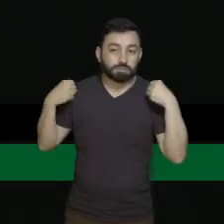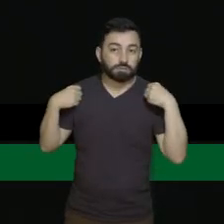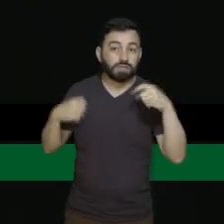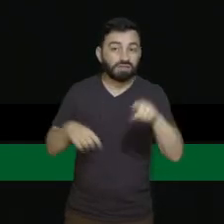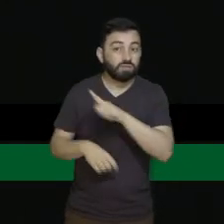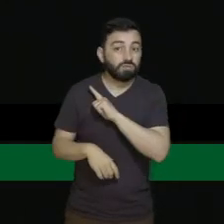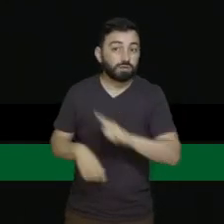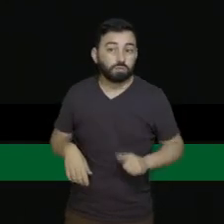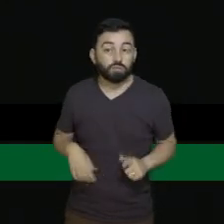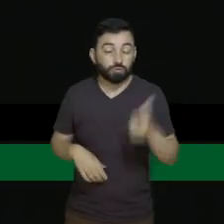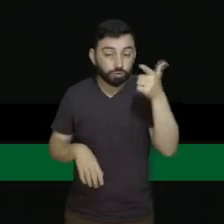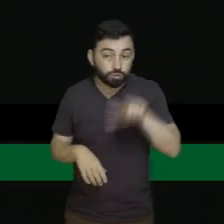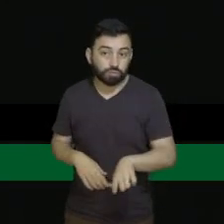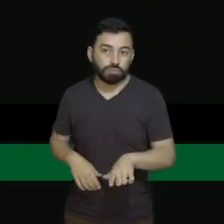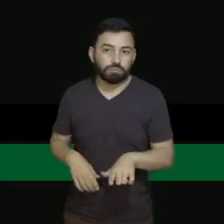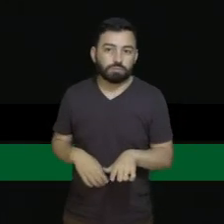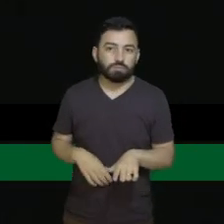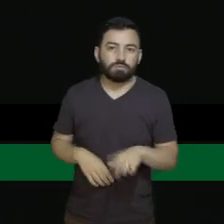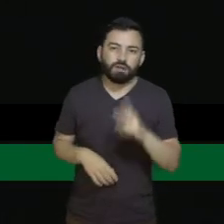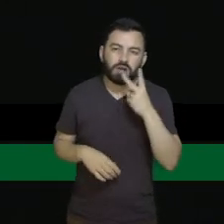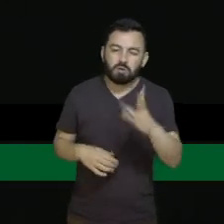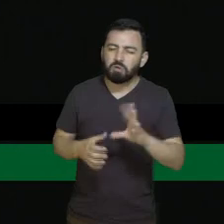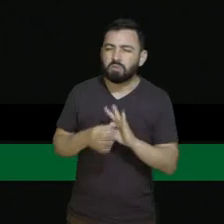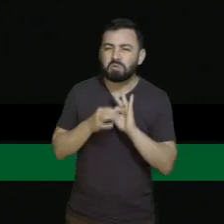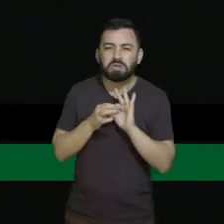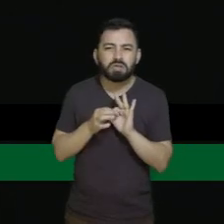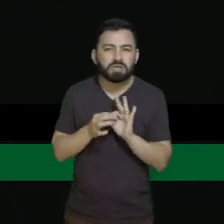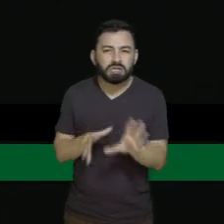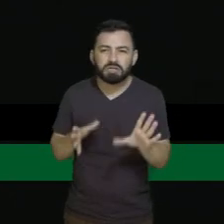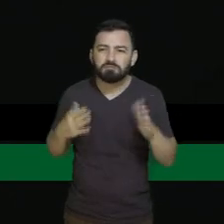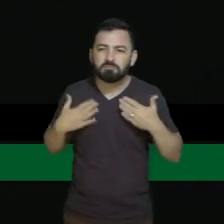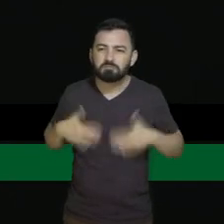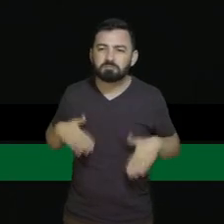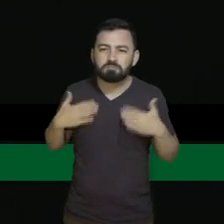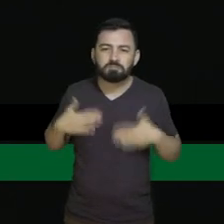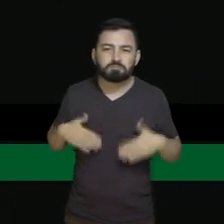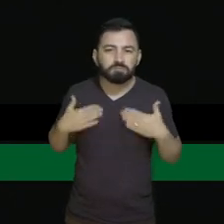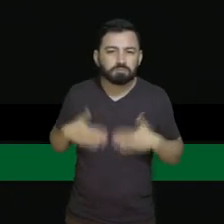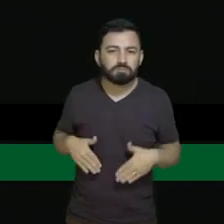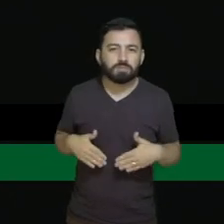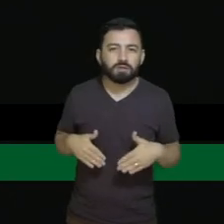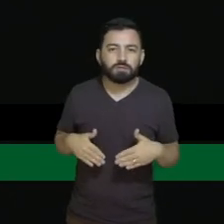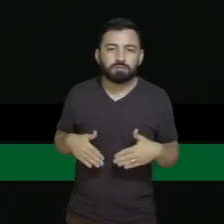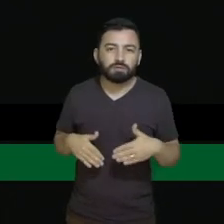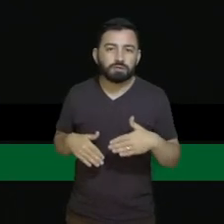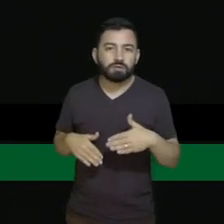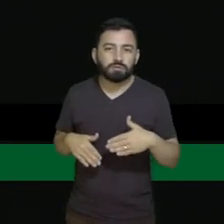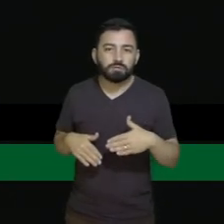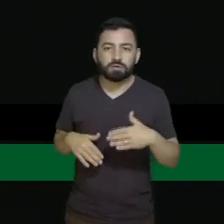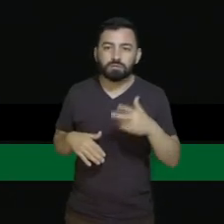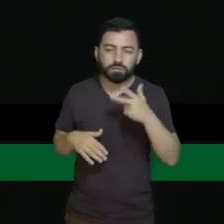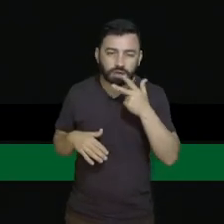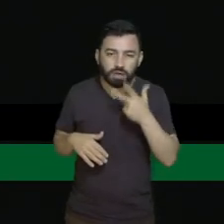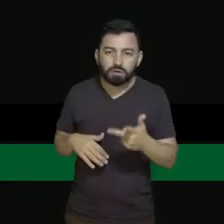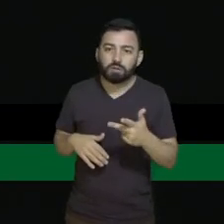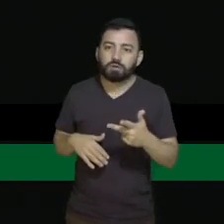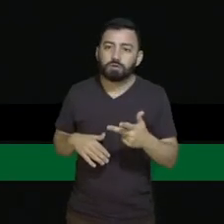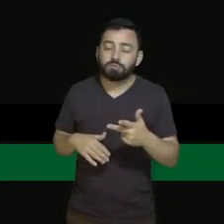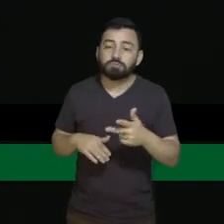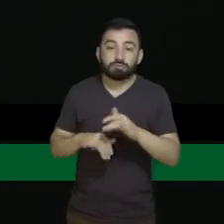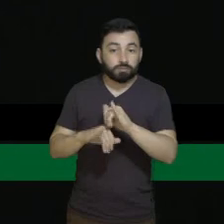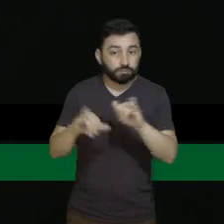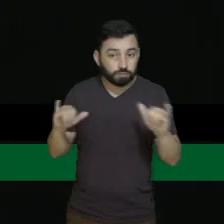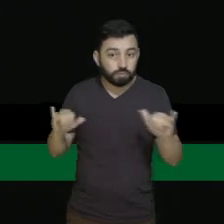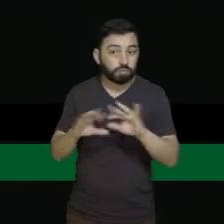mais uma vez, de forma espontânea, muito tranquila, passou isso aos gestores do